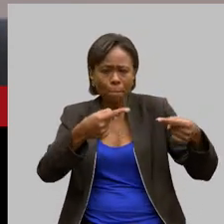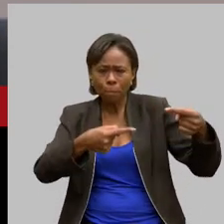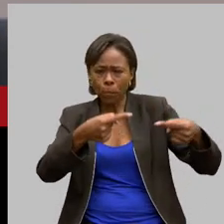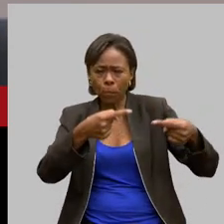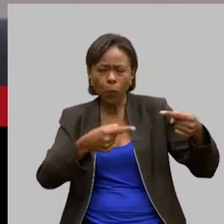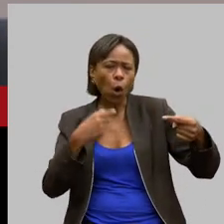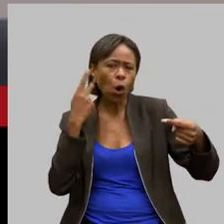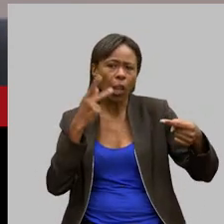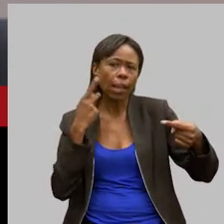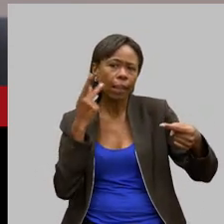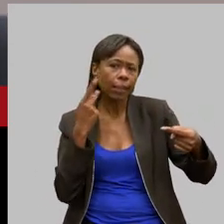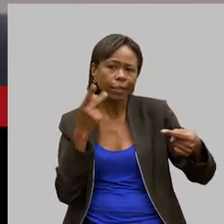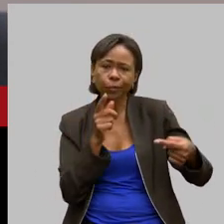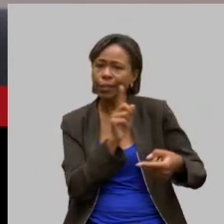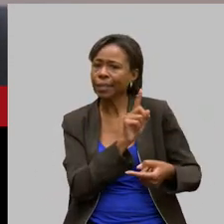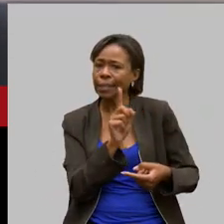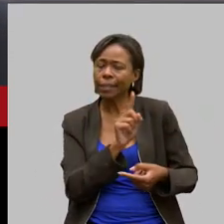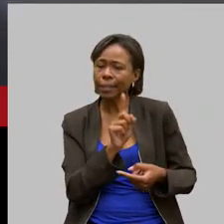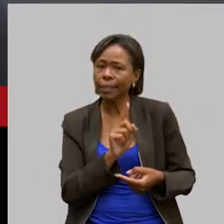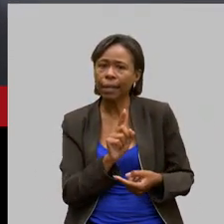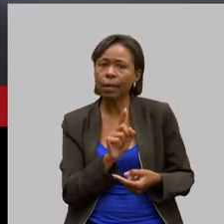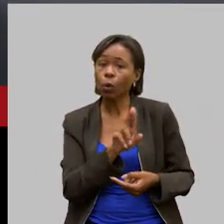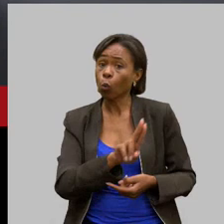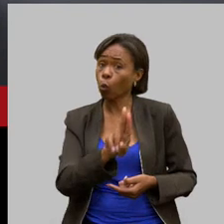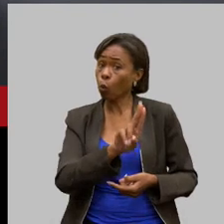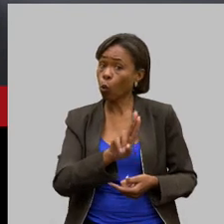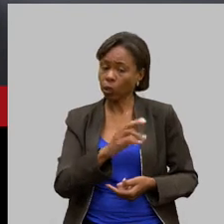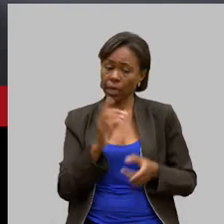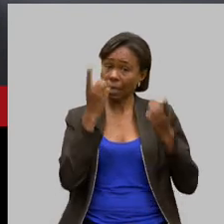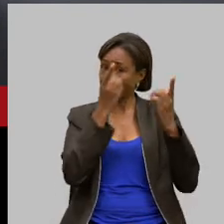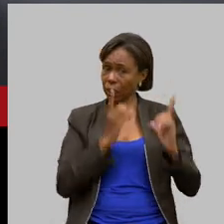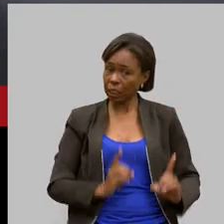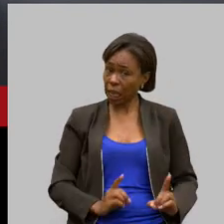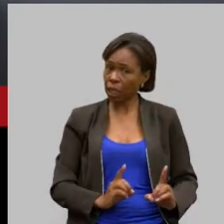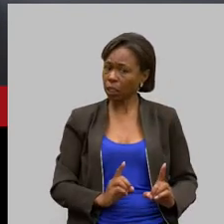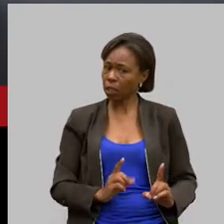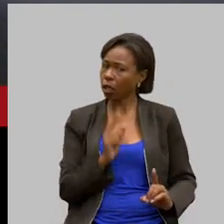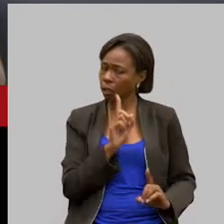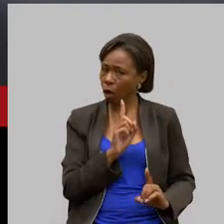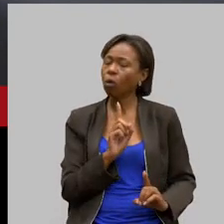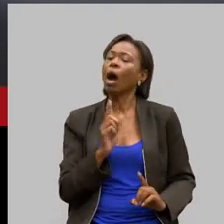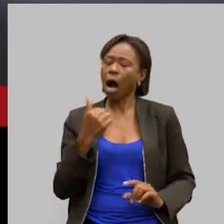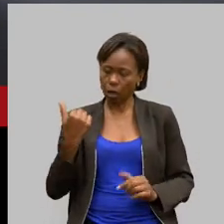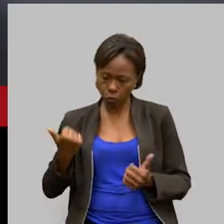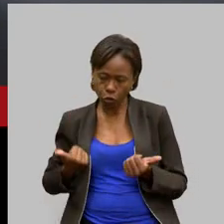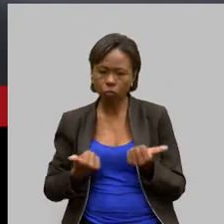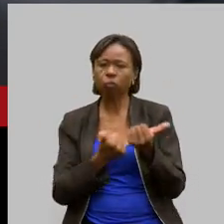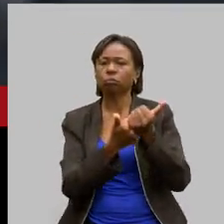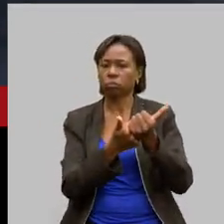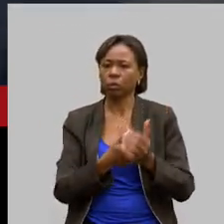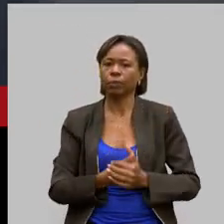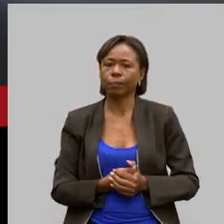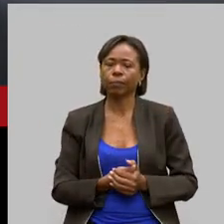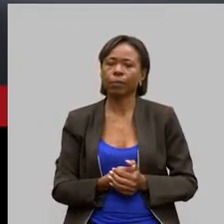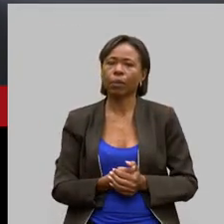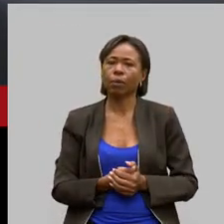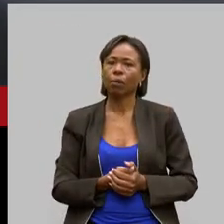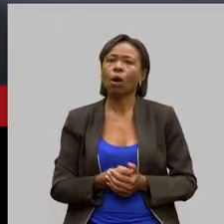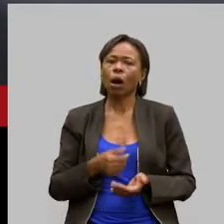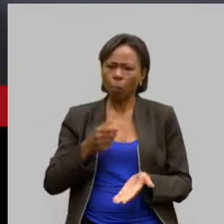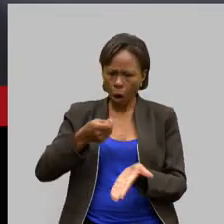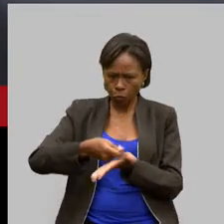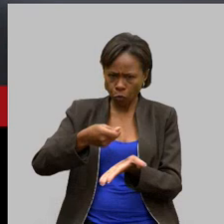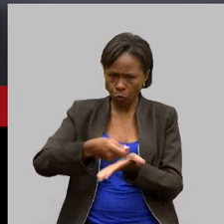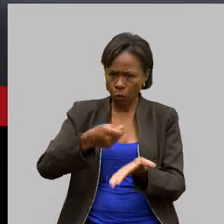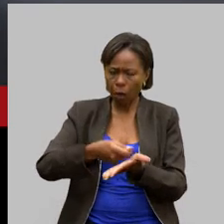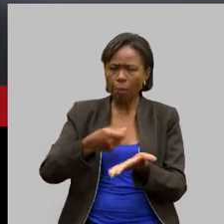deficiência do próximo também terá o nosso apoio muito obrigado a cada um de vocês usem esse plenário para mesmo